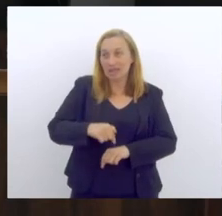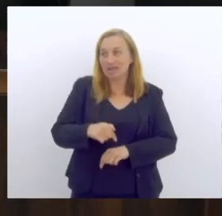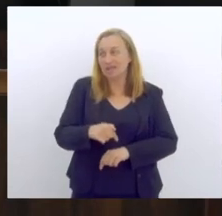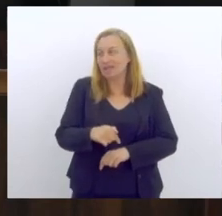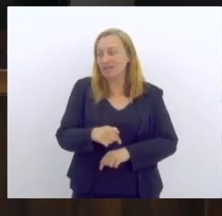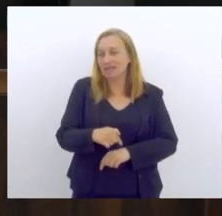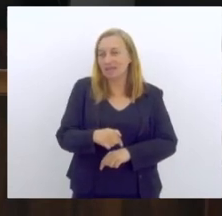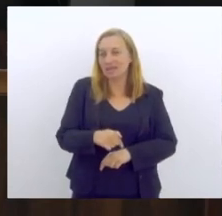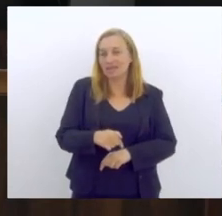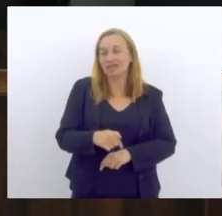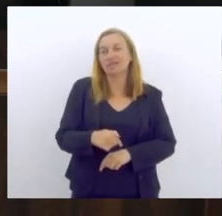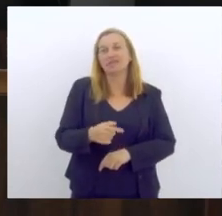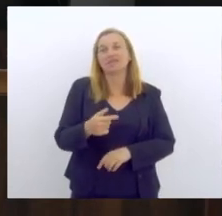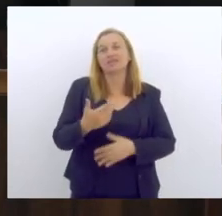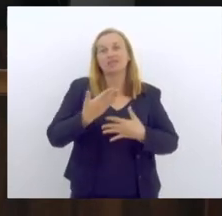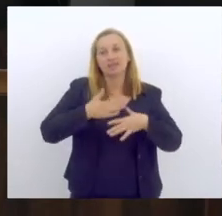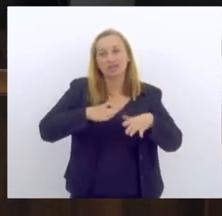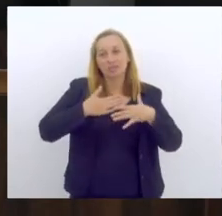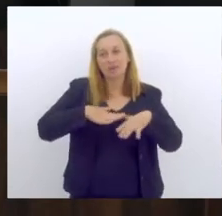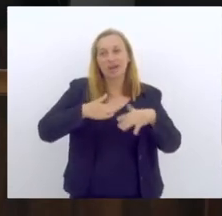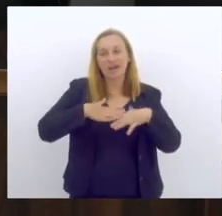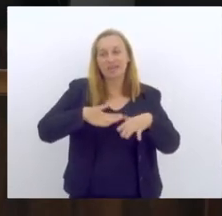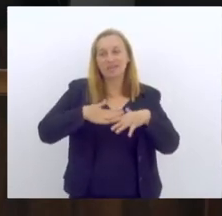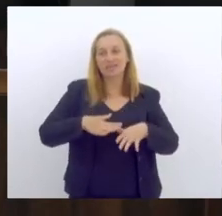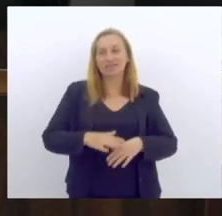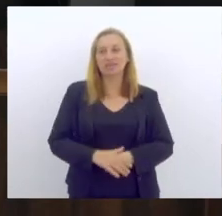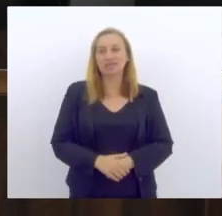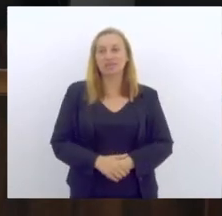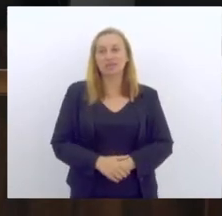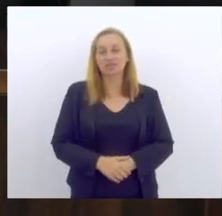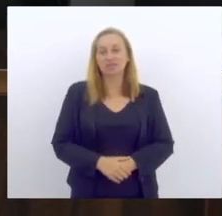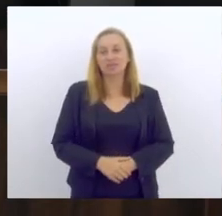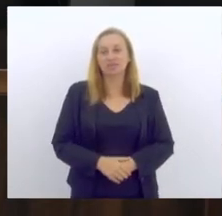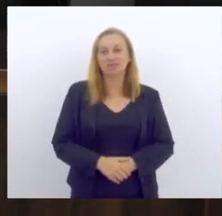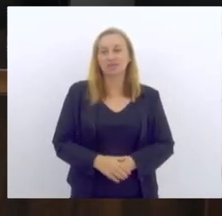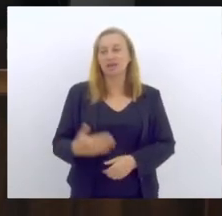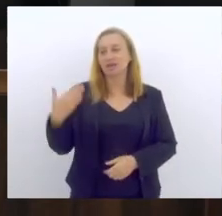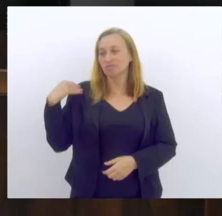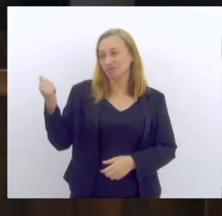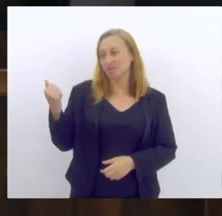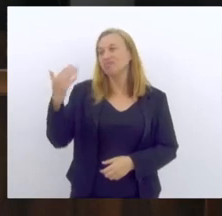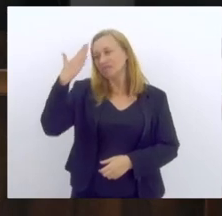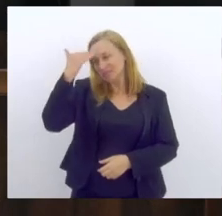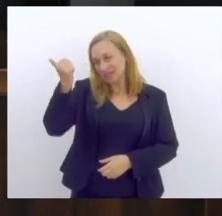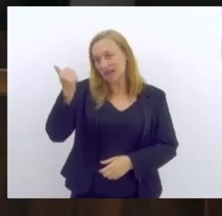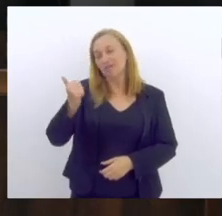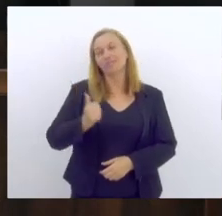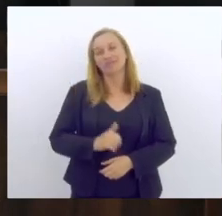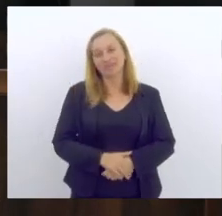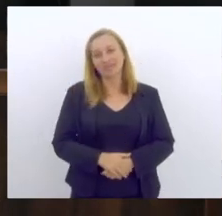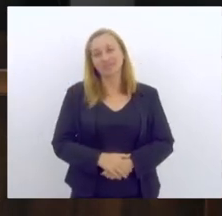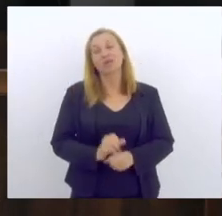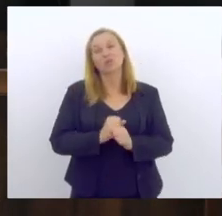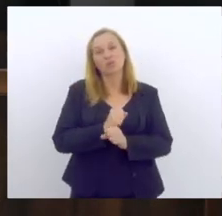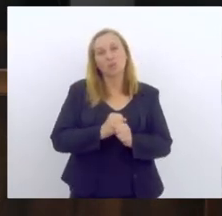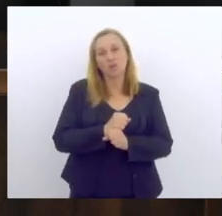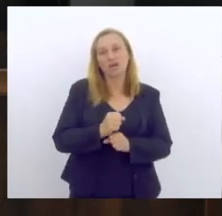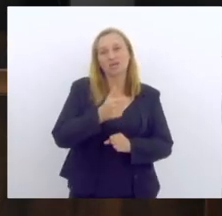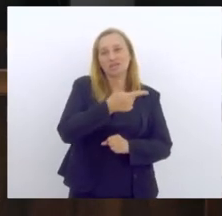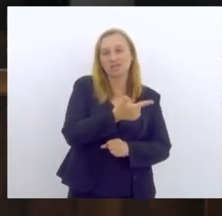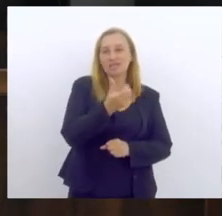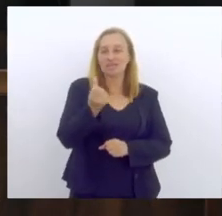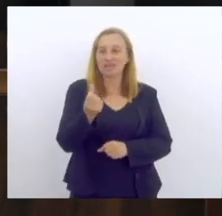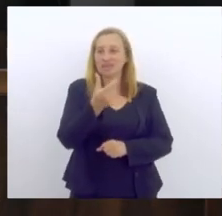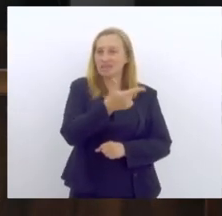a consciência tranquila do dever cumprido tesão Tá aqui do meu lado sabe o que que foi o ano de 16 e